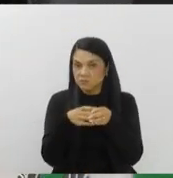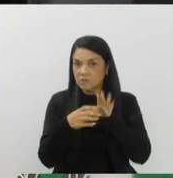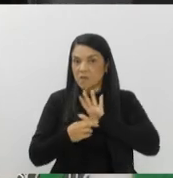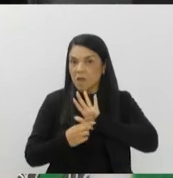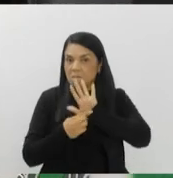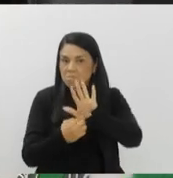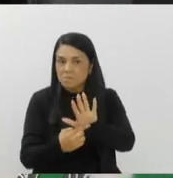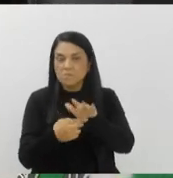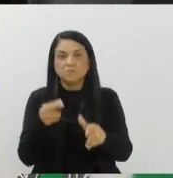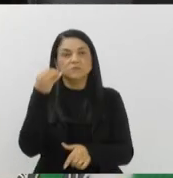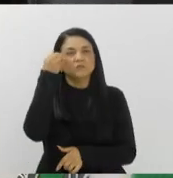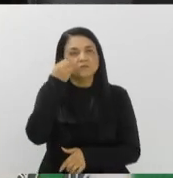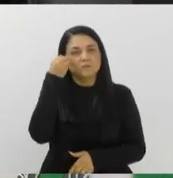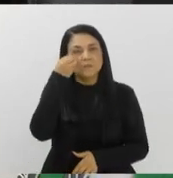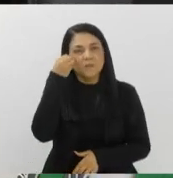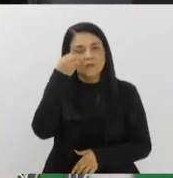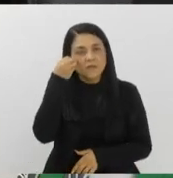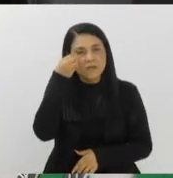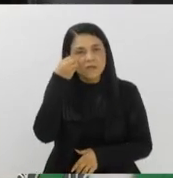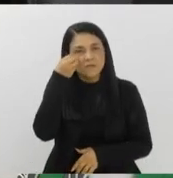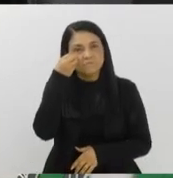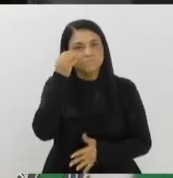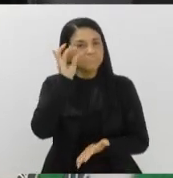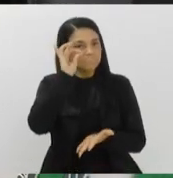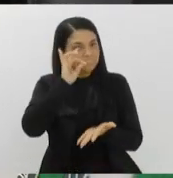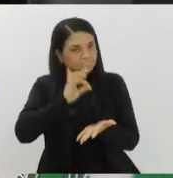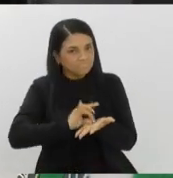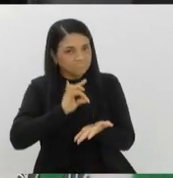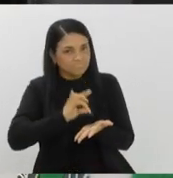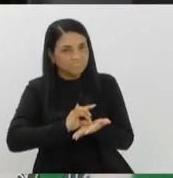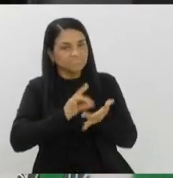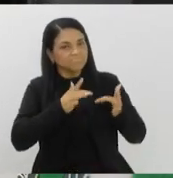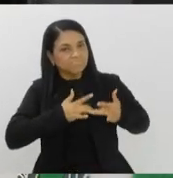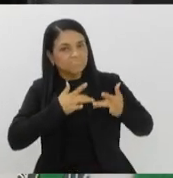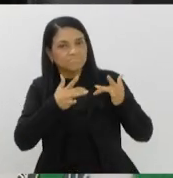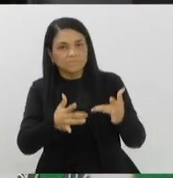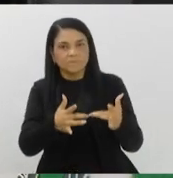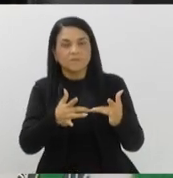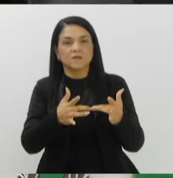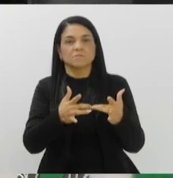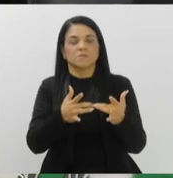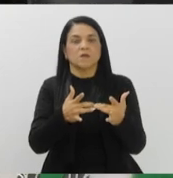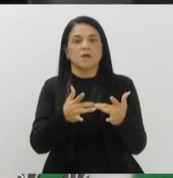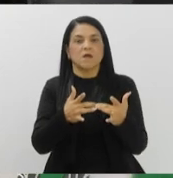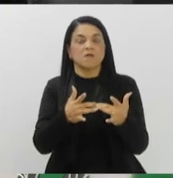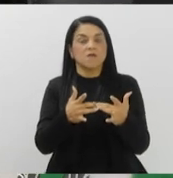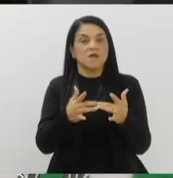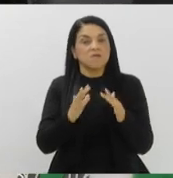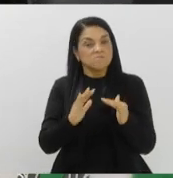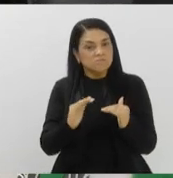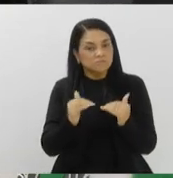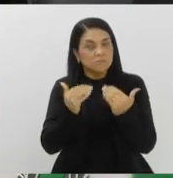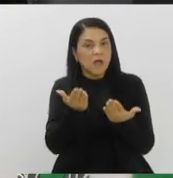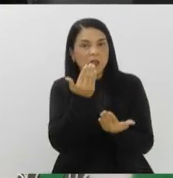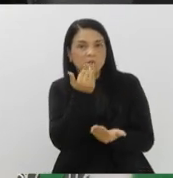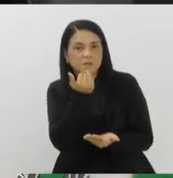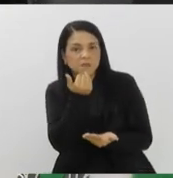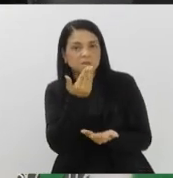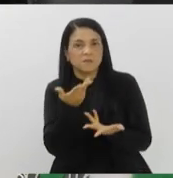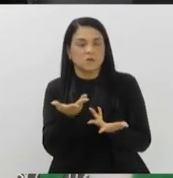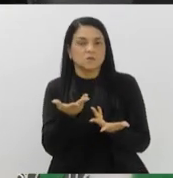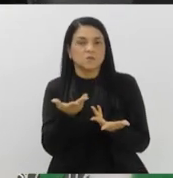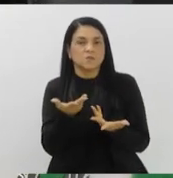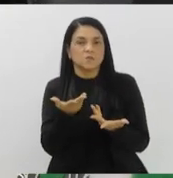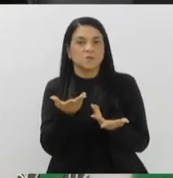experiências de uma realidade de solidariedade para a promoção da soberania alimentar, seja na arrecadação